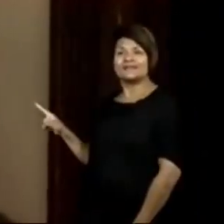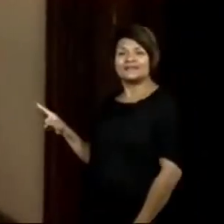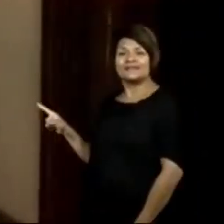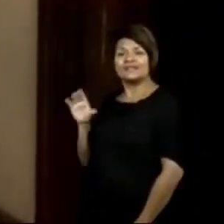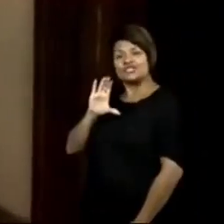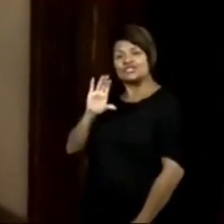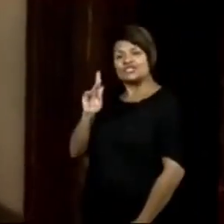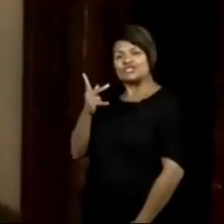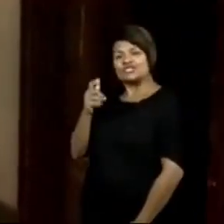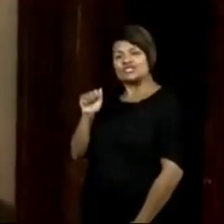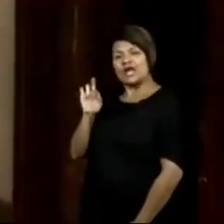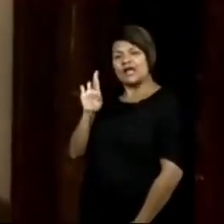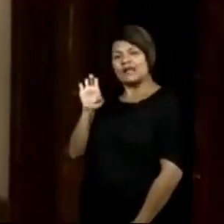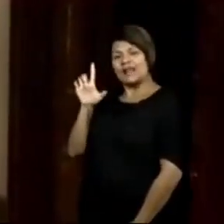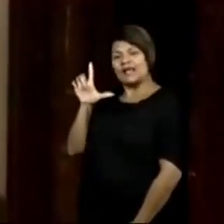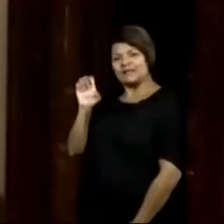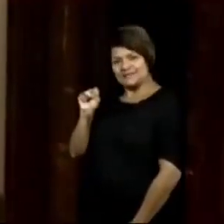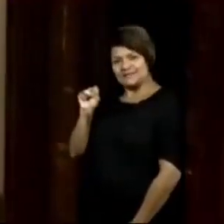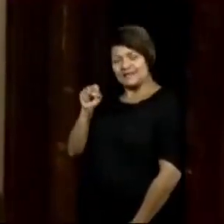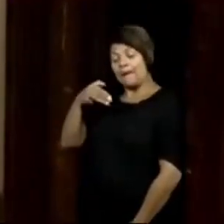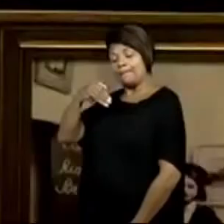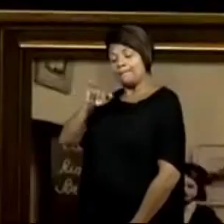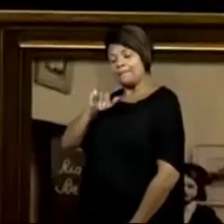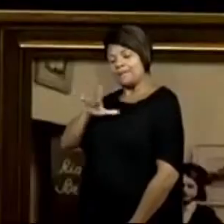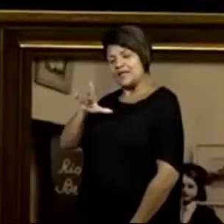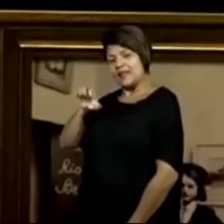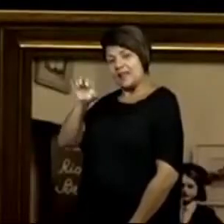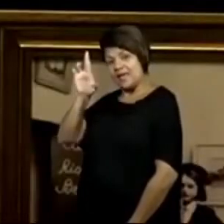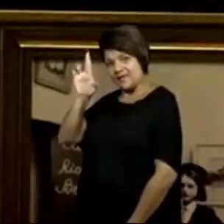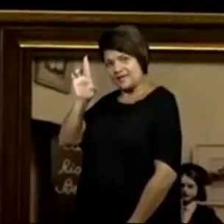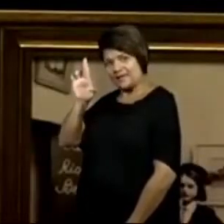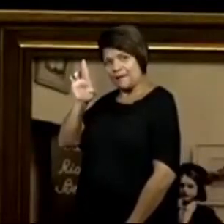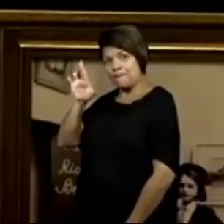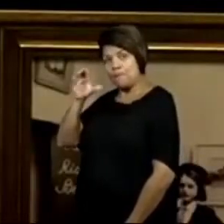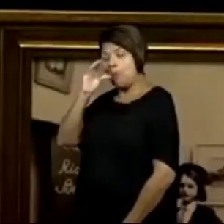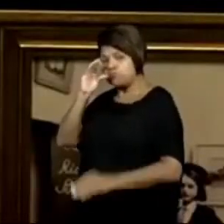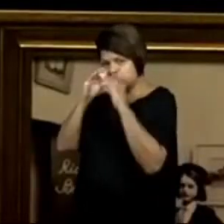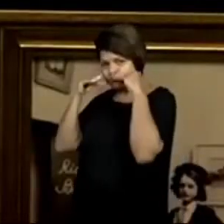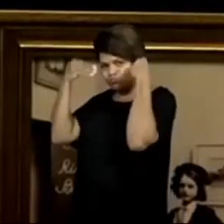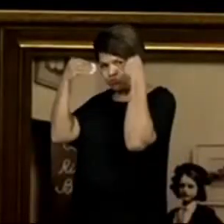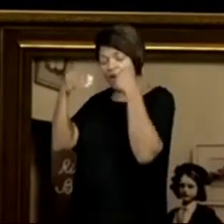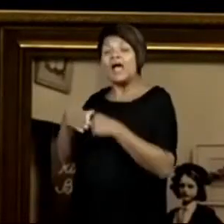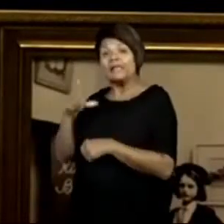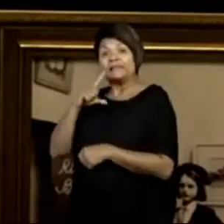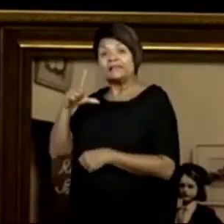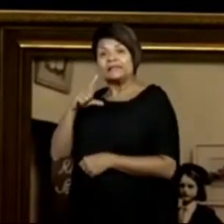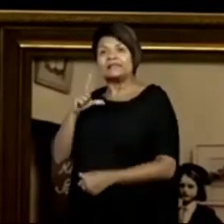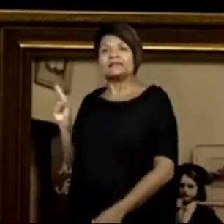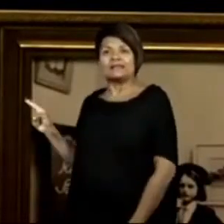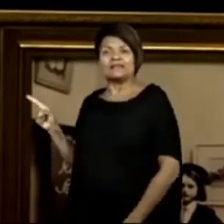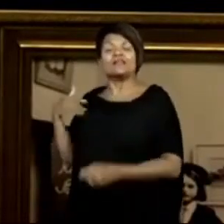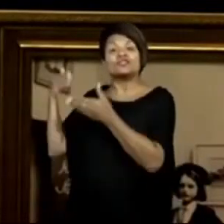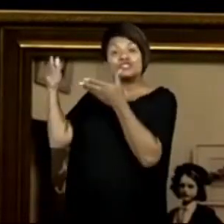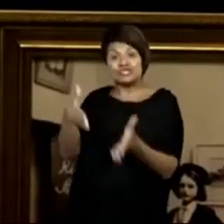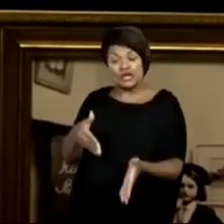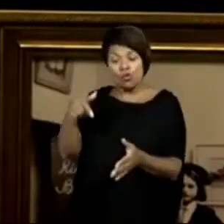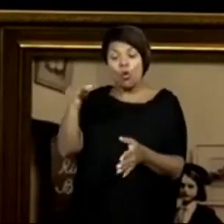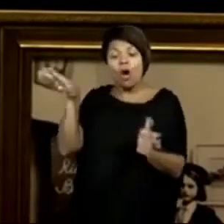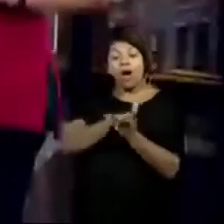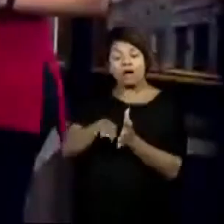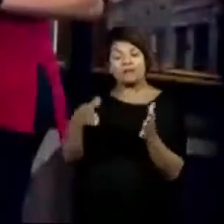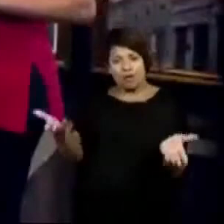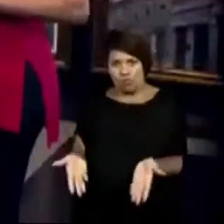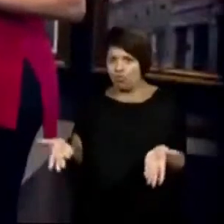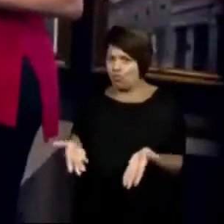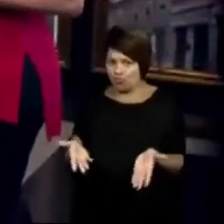conta uma história, que tem toda uma trajetória de como o futebol ele chegou aqui até os dias atuais, não